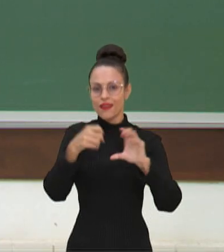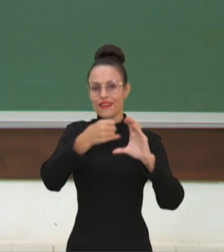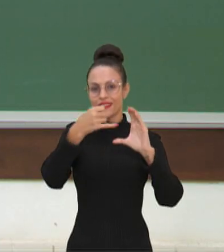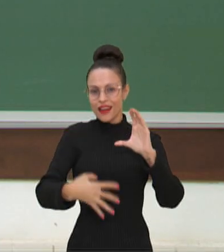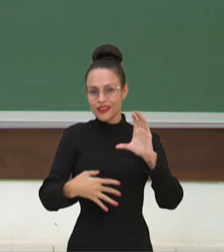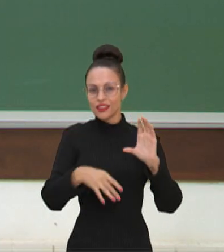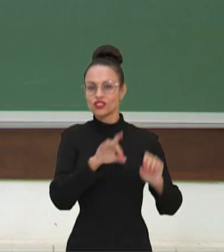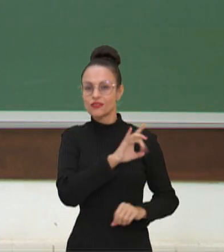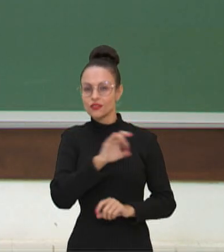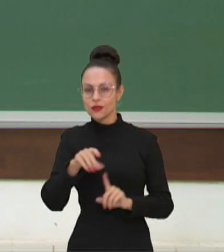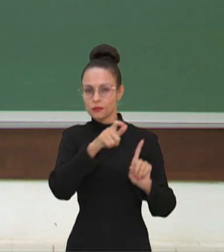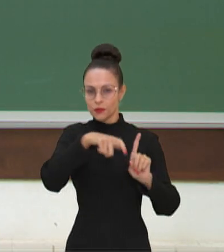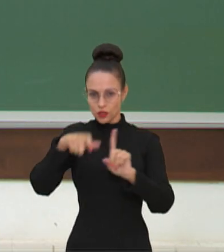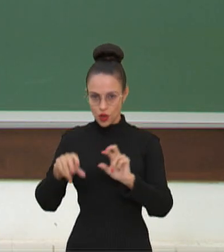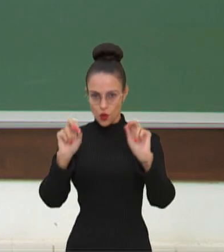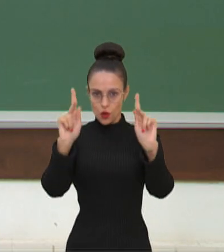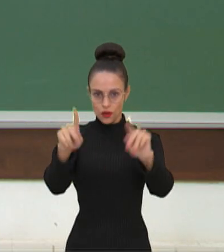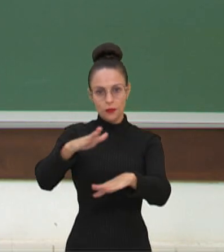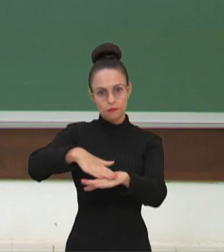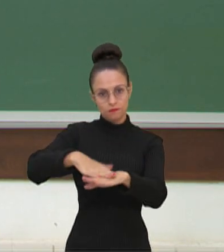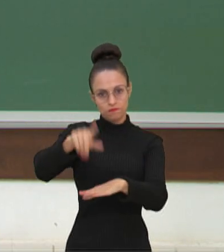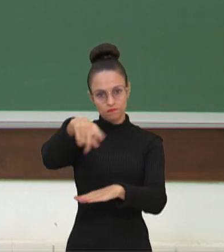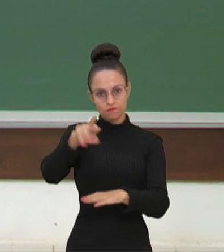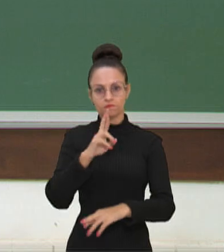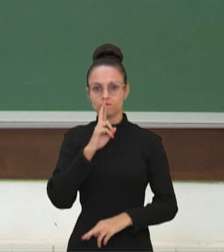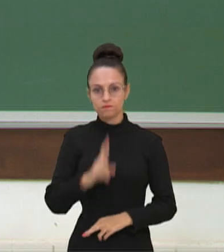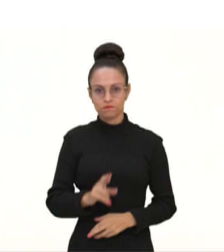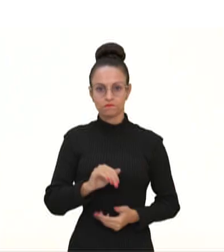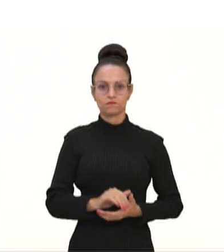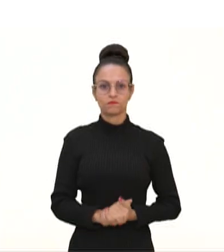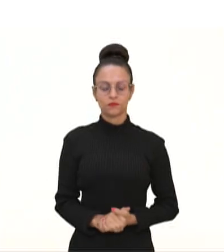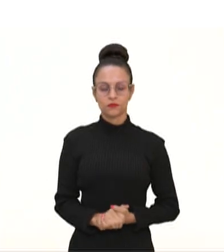ou das personagens, ok? Um tempinho para que vocês façam.